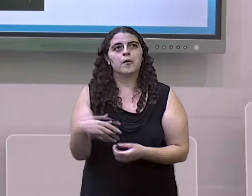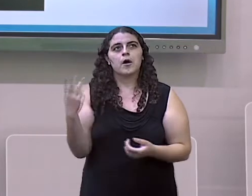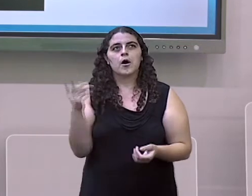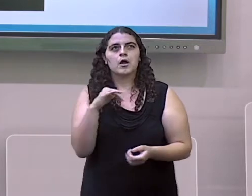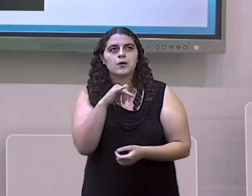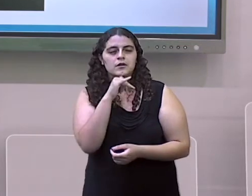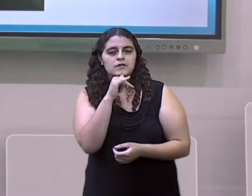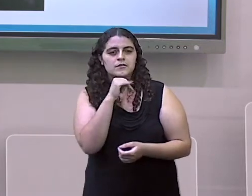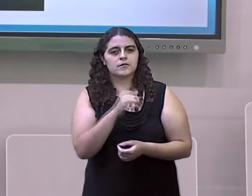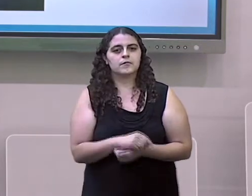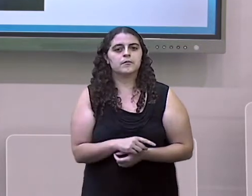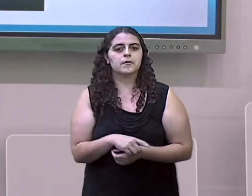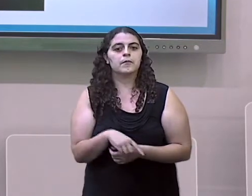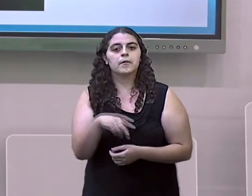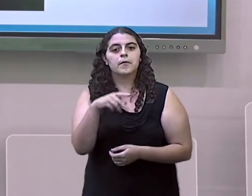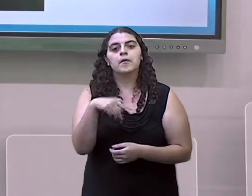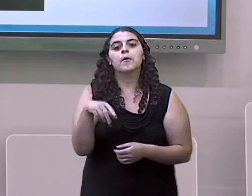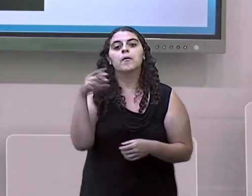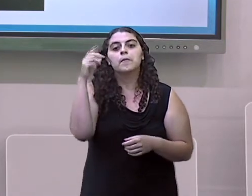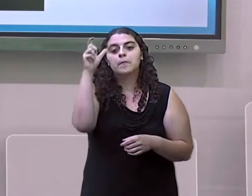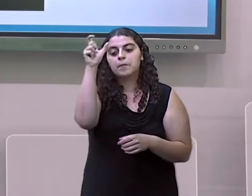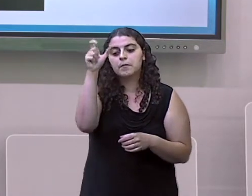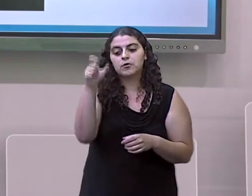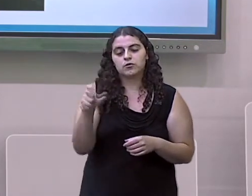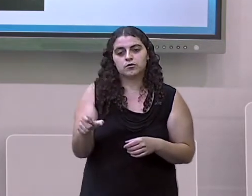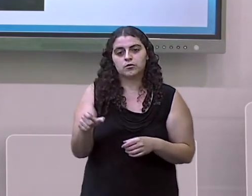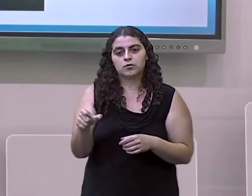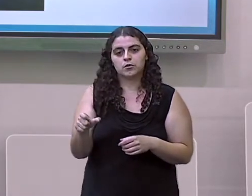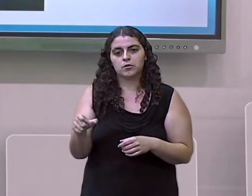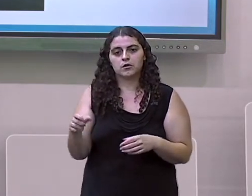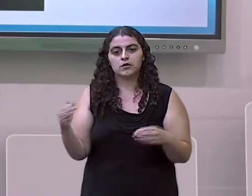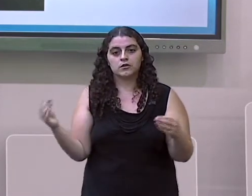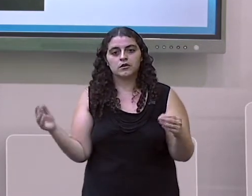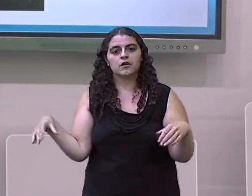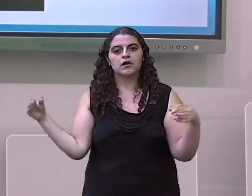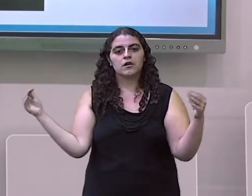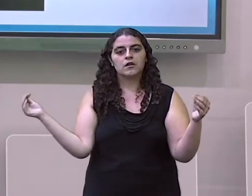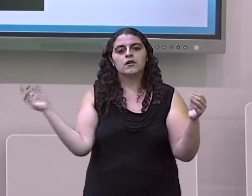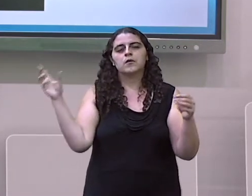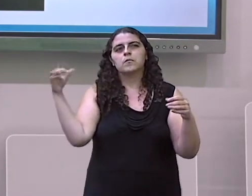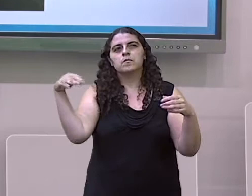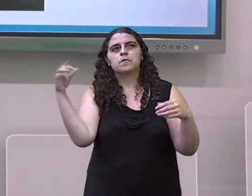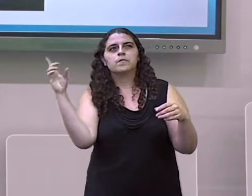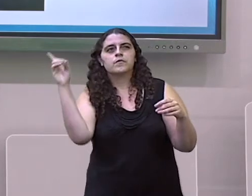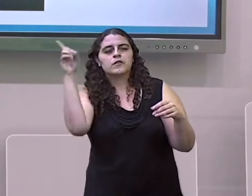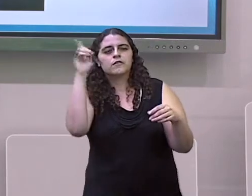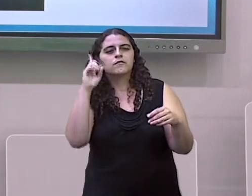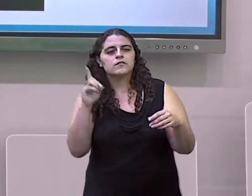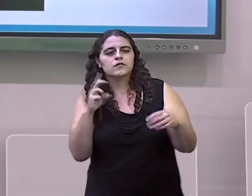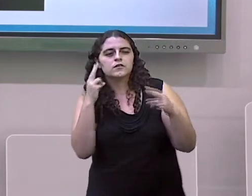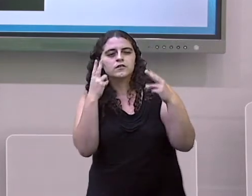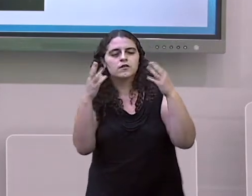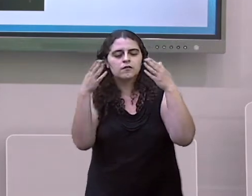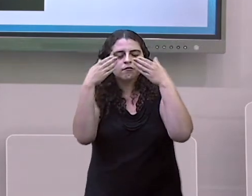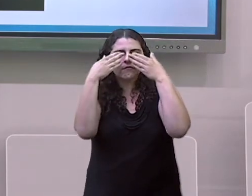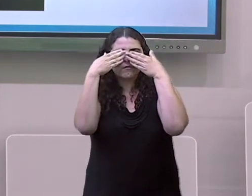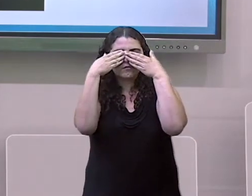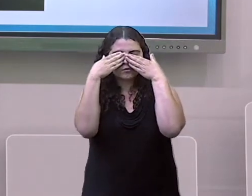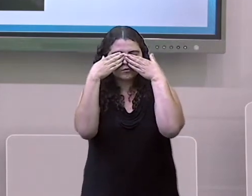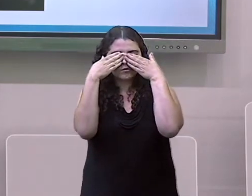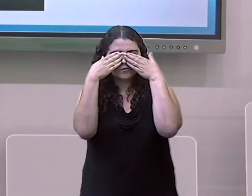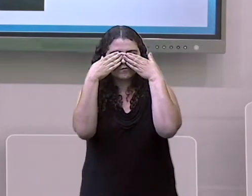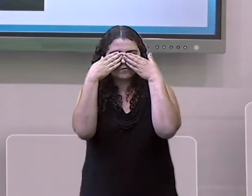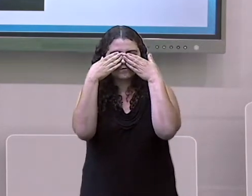exemplo, uma deficiência visual. Se ela estivesse diante a esta imagem, ela poderia identificar que lugar